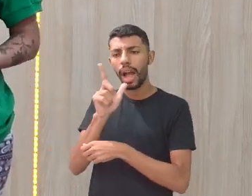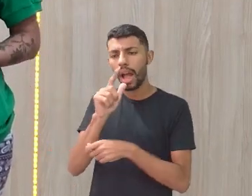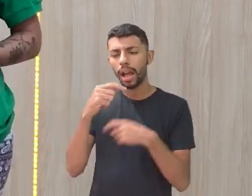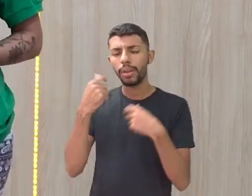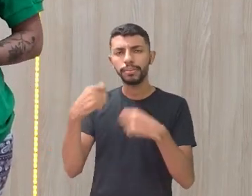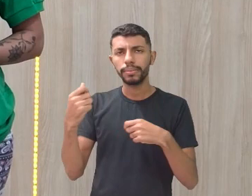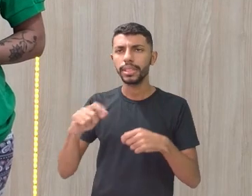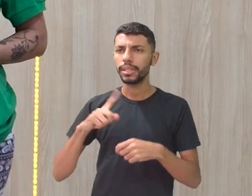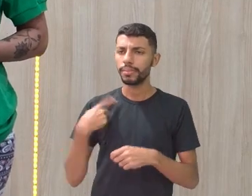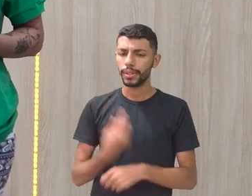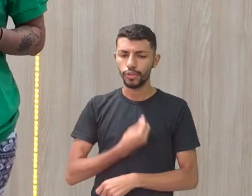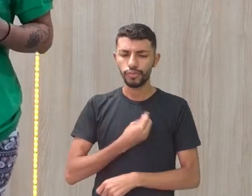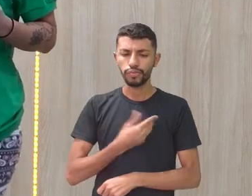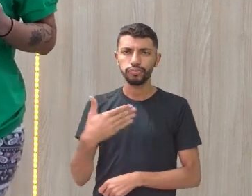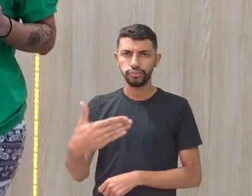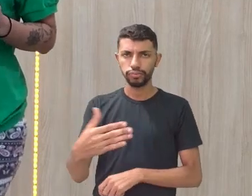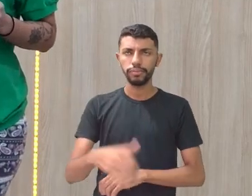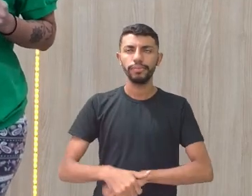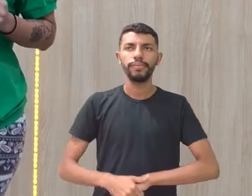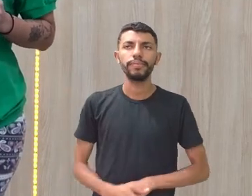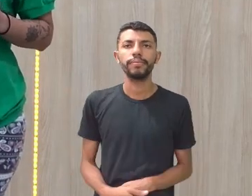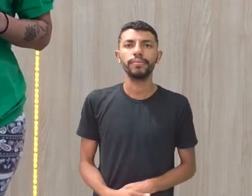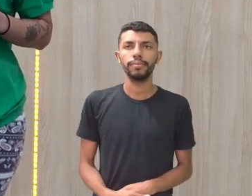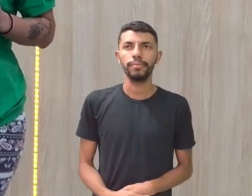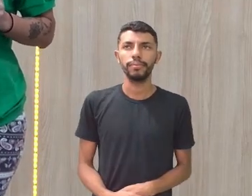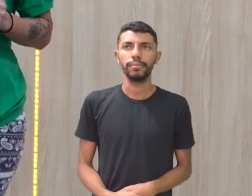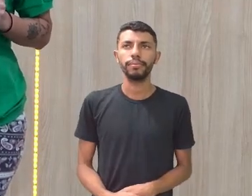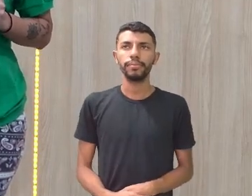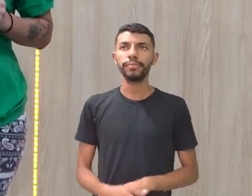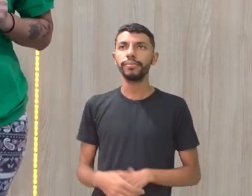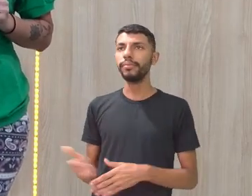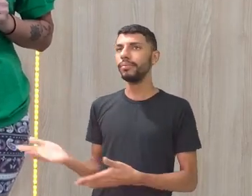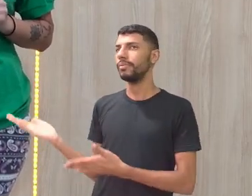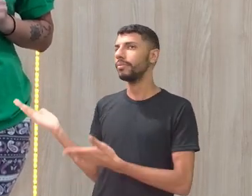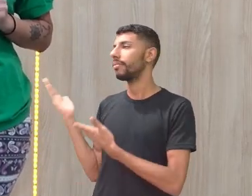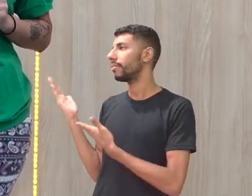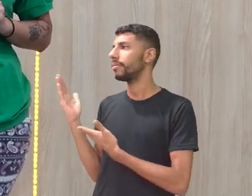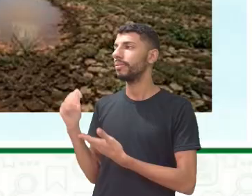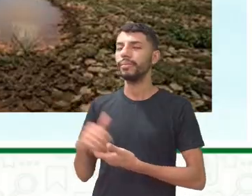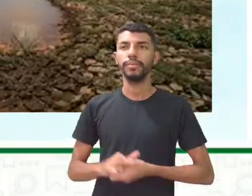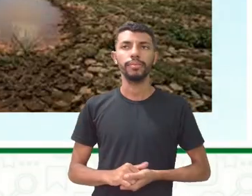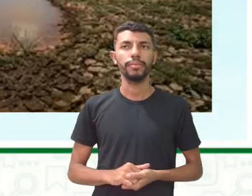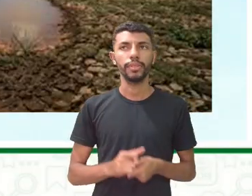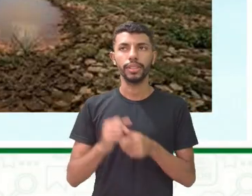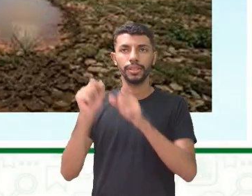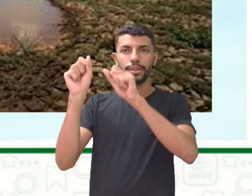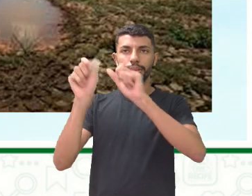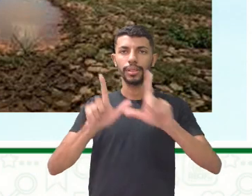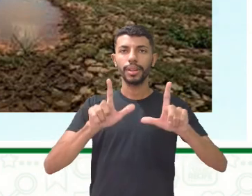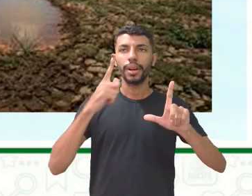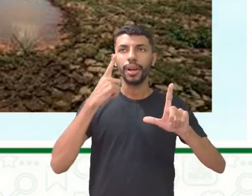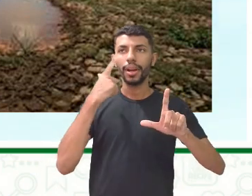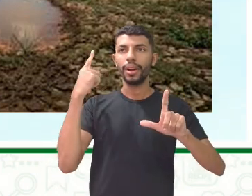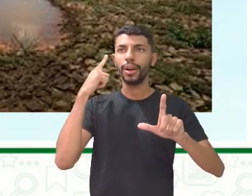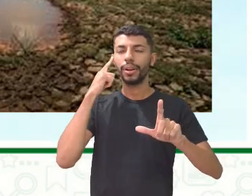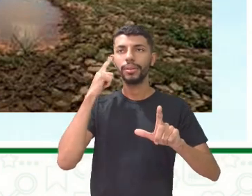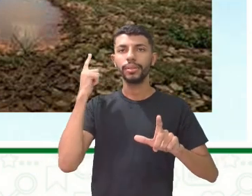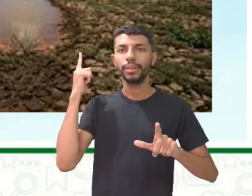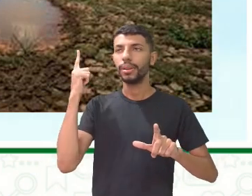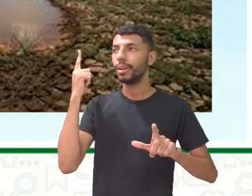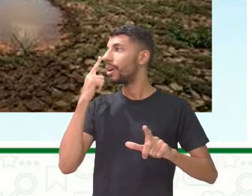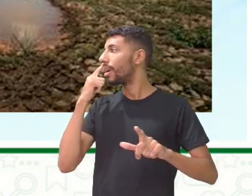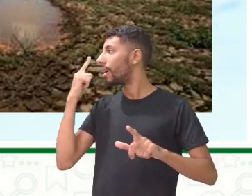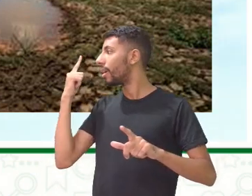para a nossa sobrevivência. Mas vamos seguindo aqui. Olha aí, olhem no slider, né? Olha aí. Olha aí essas